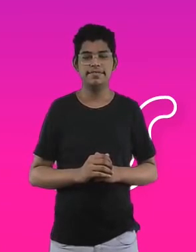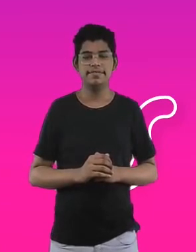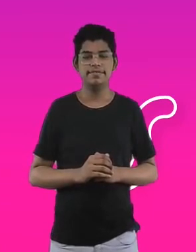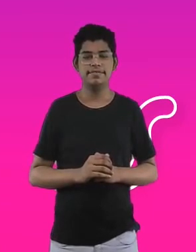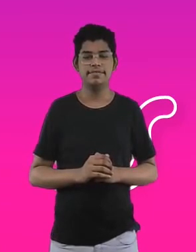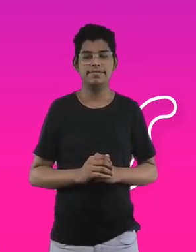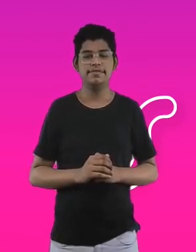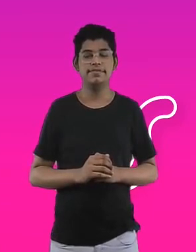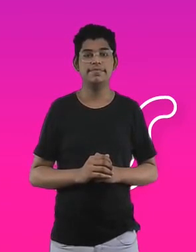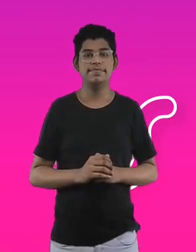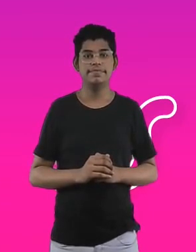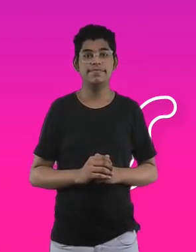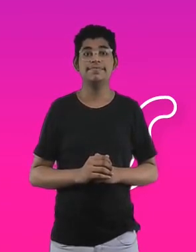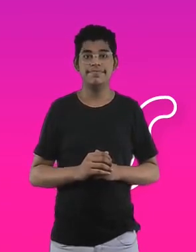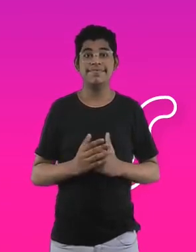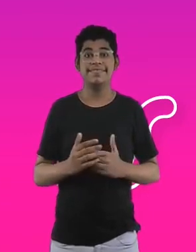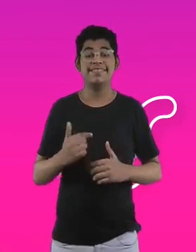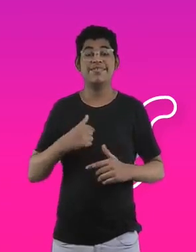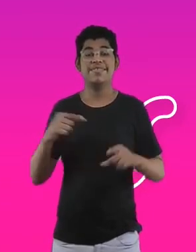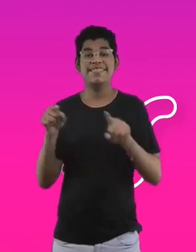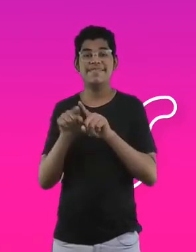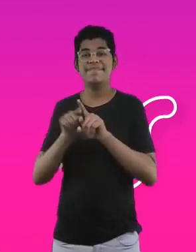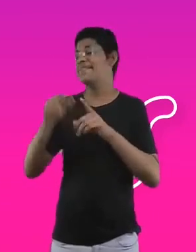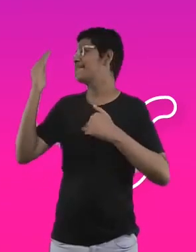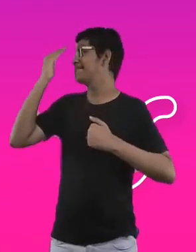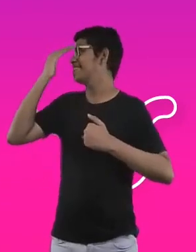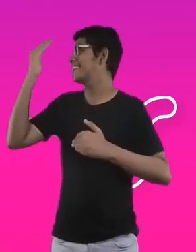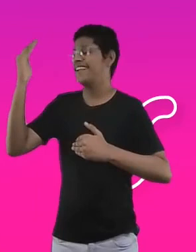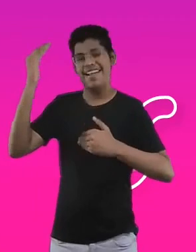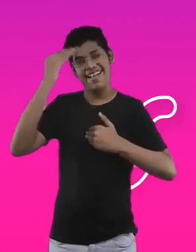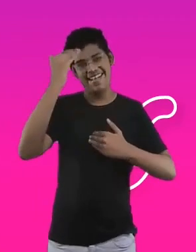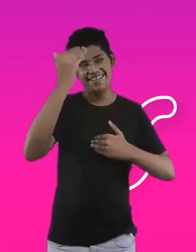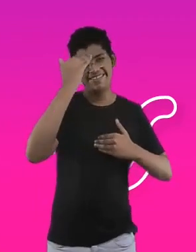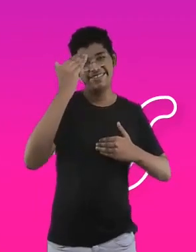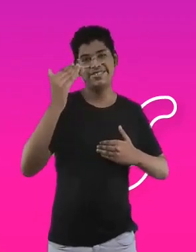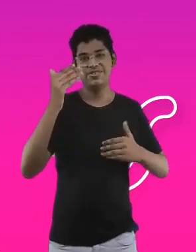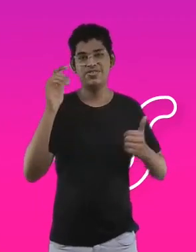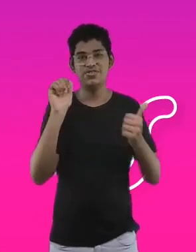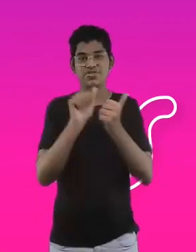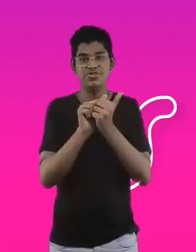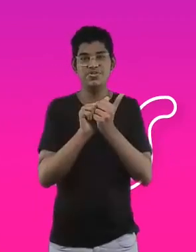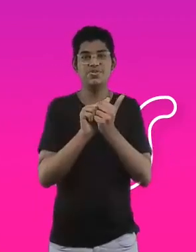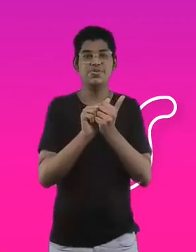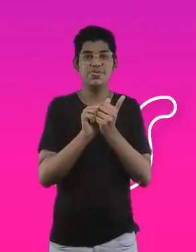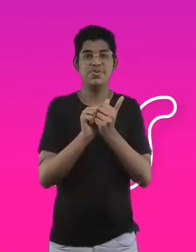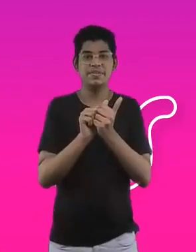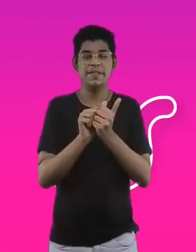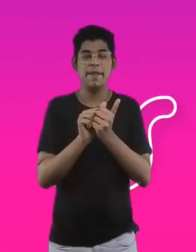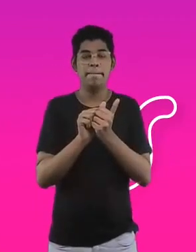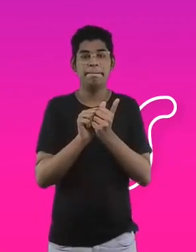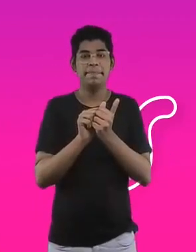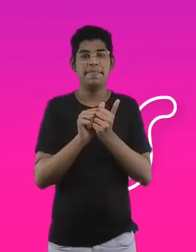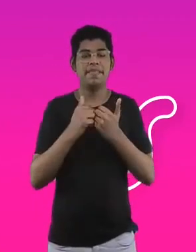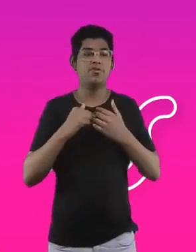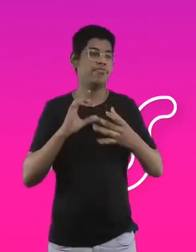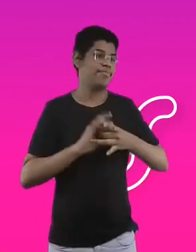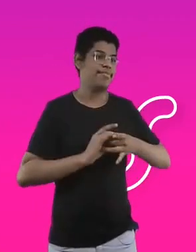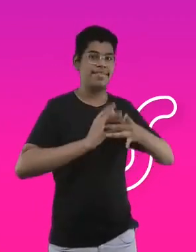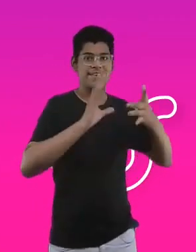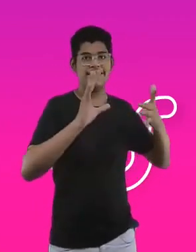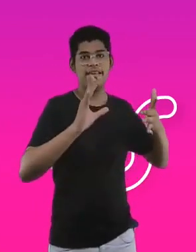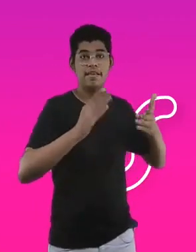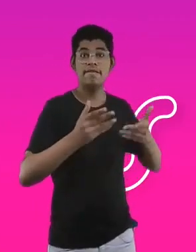Eu, da mesma forma, expresso a minha gratidão por estar aqui com vocês, né, e deixo o convite